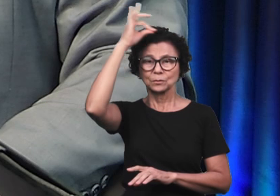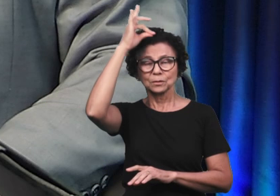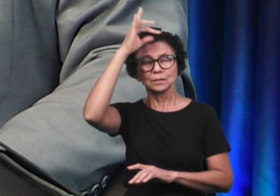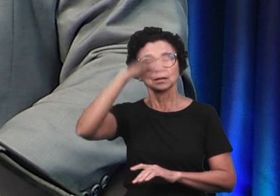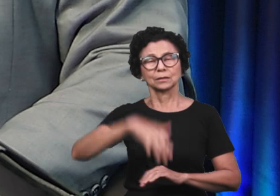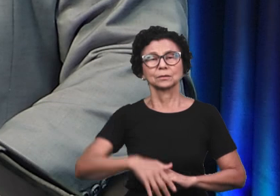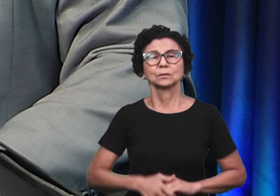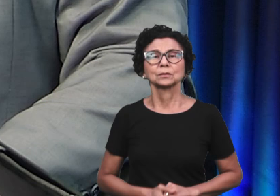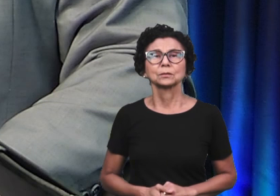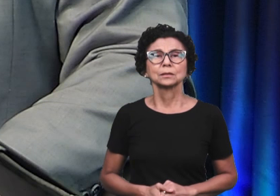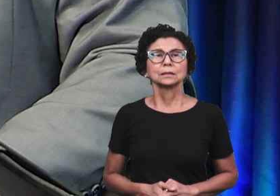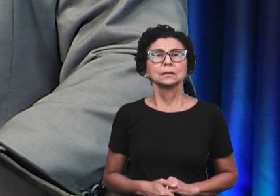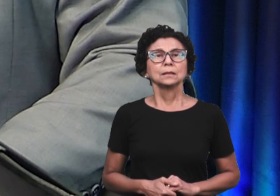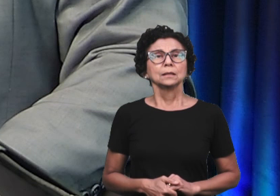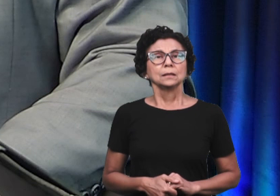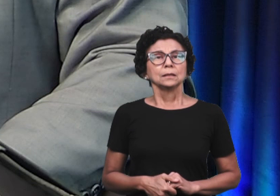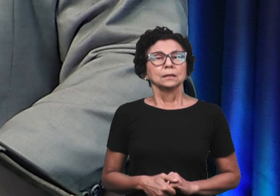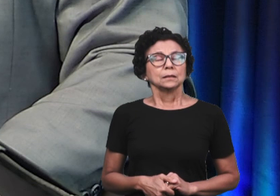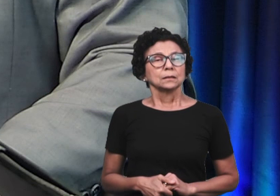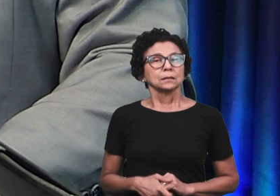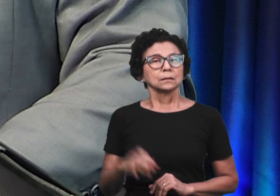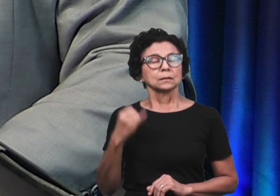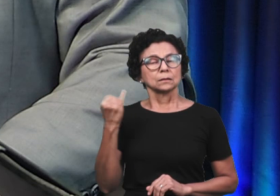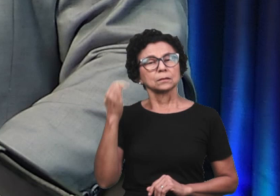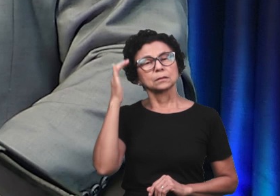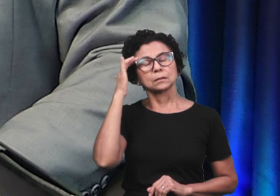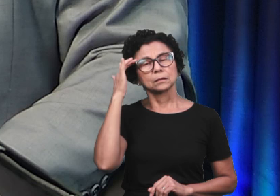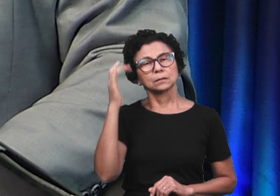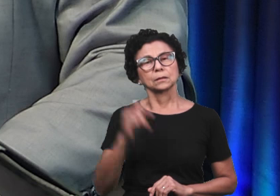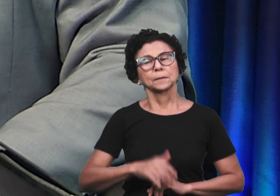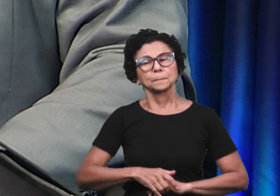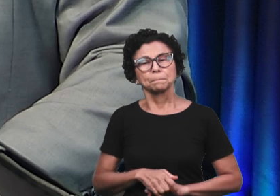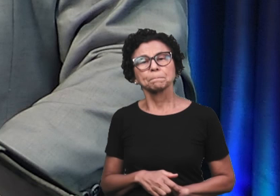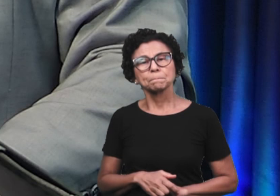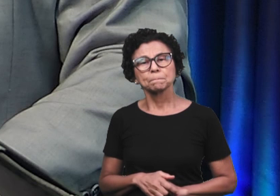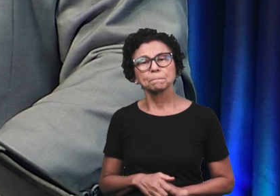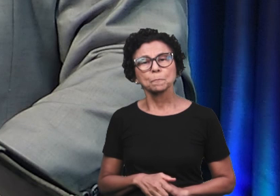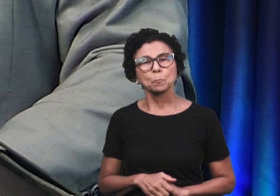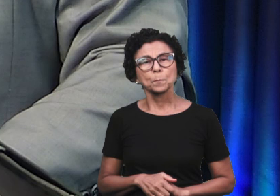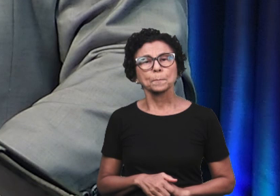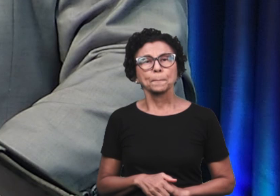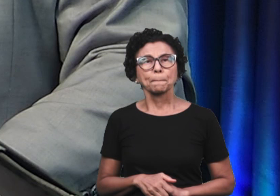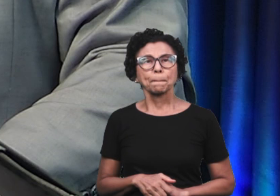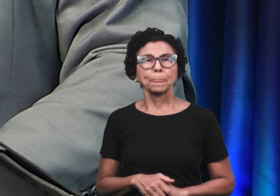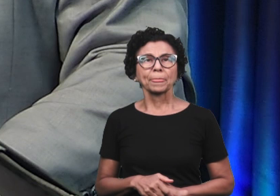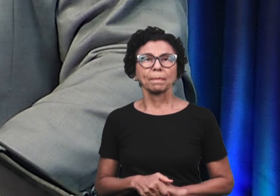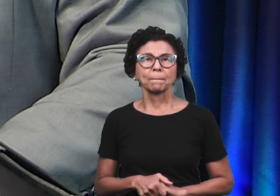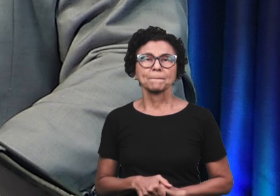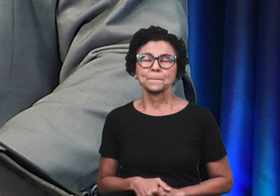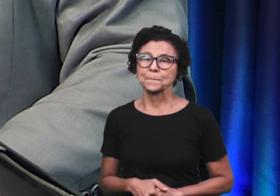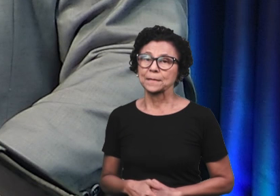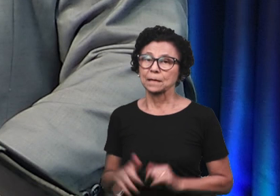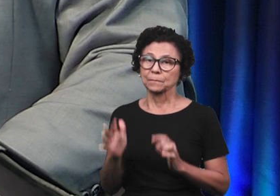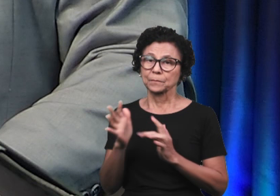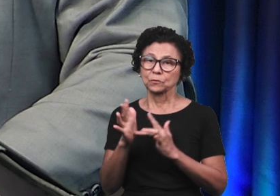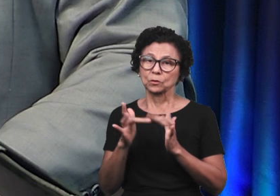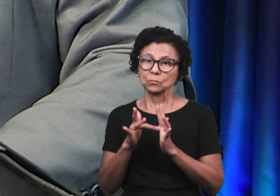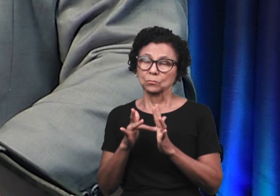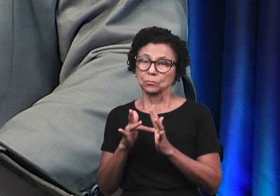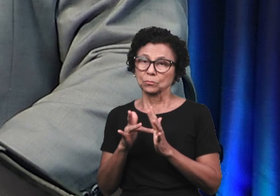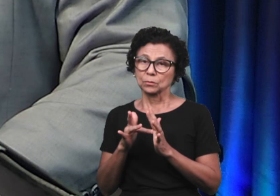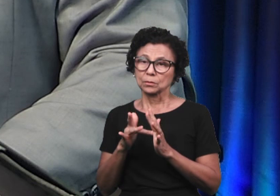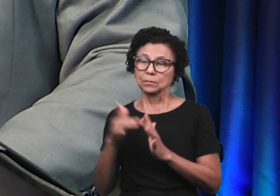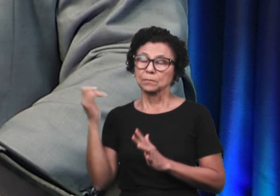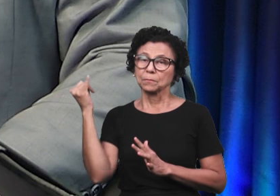muito importante as pessoas hoje entenderem, que Jesus continua se revelando, mas agora pelo